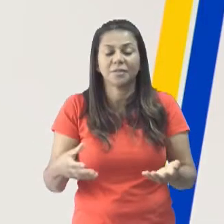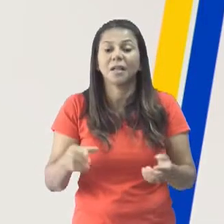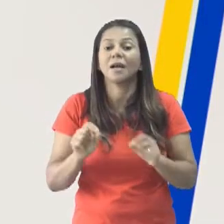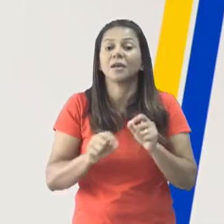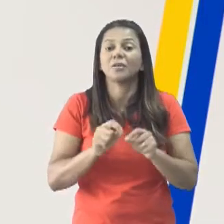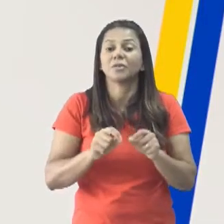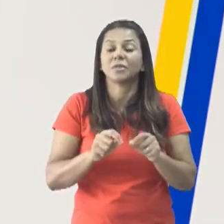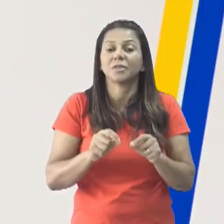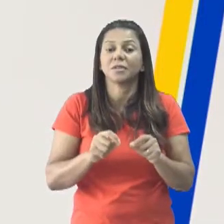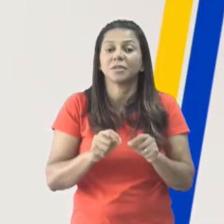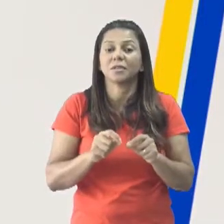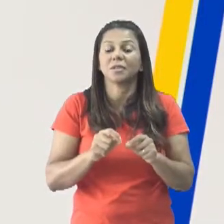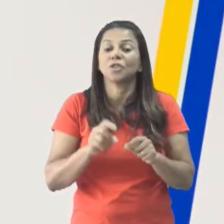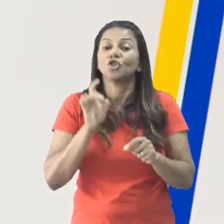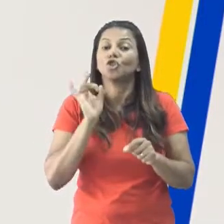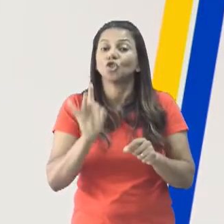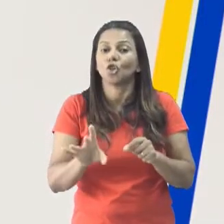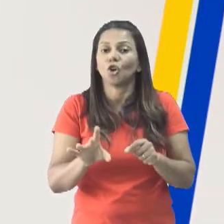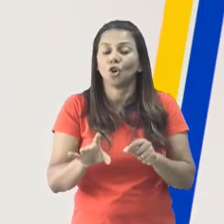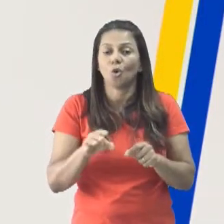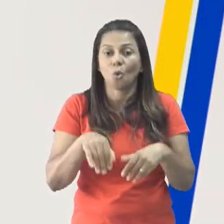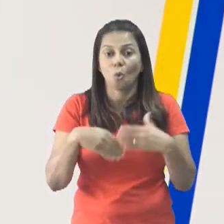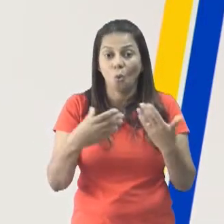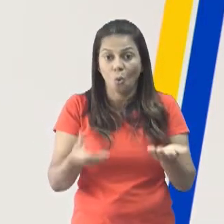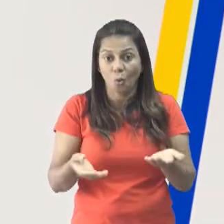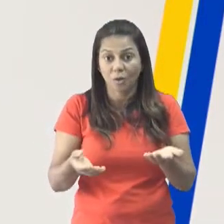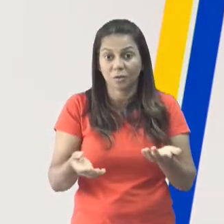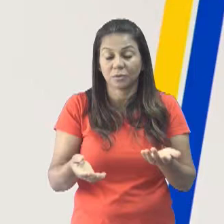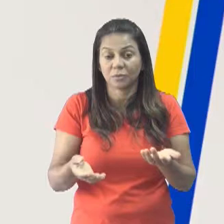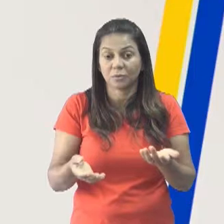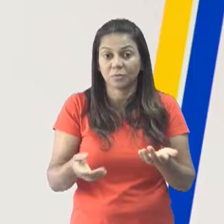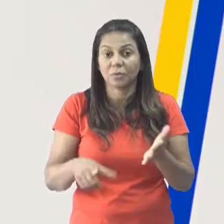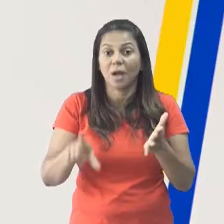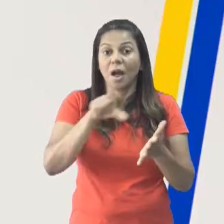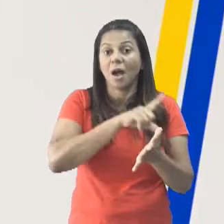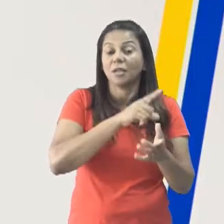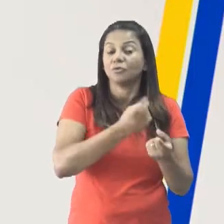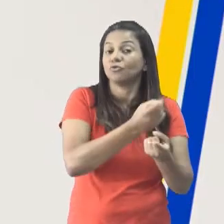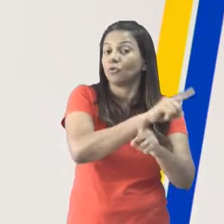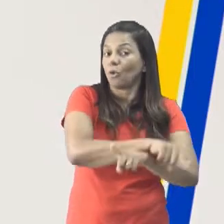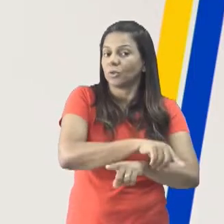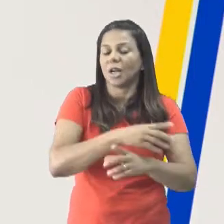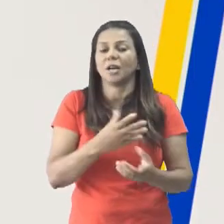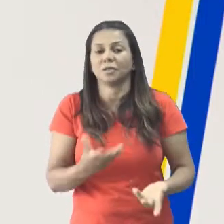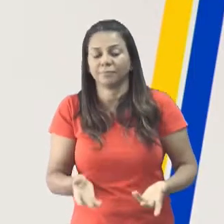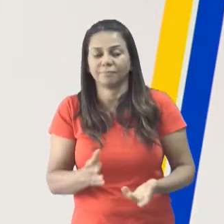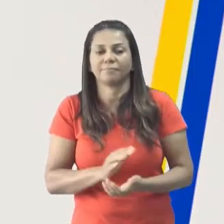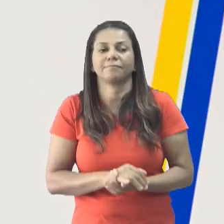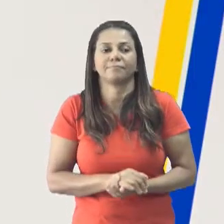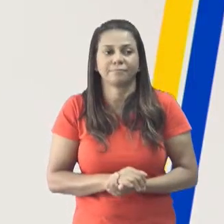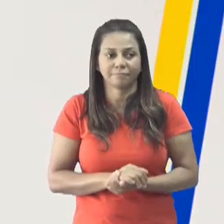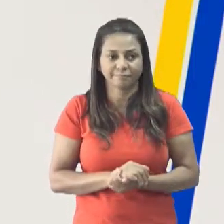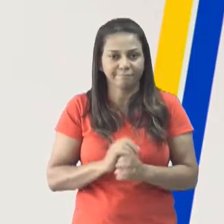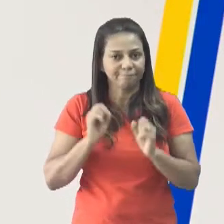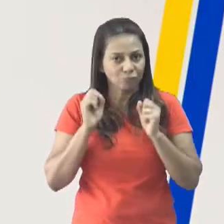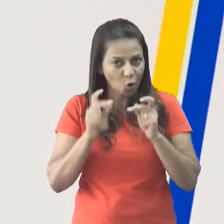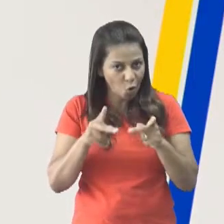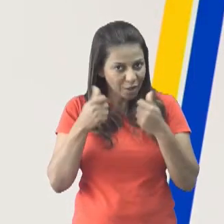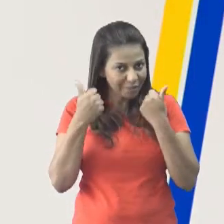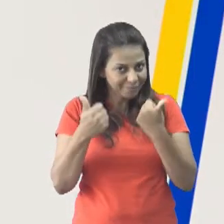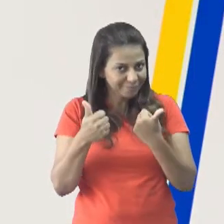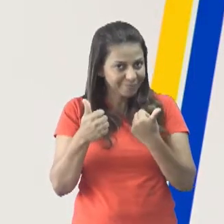é utilizado apenas quando o que é dito antes for oposto daquilo que vai ser dito depois. Tudo bem?